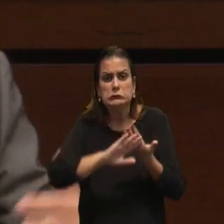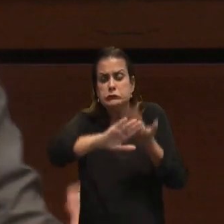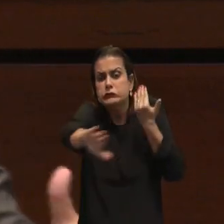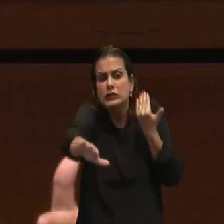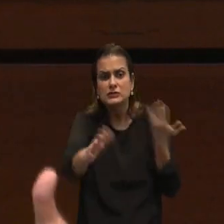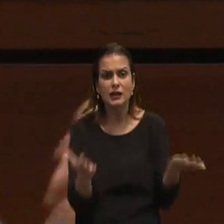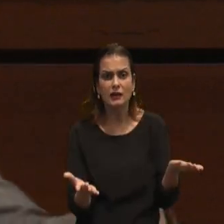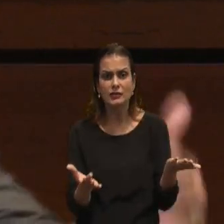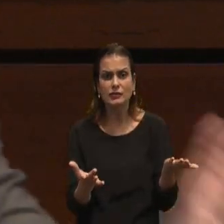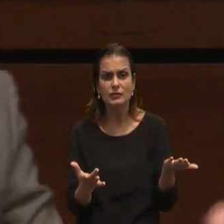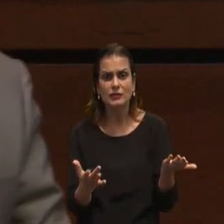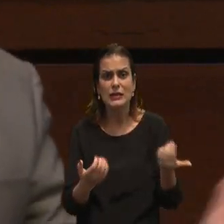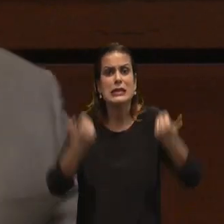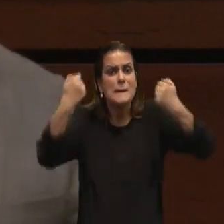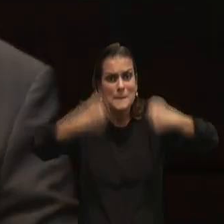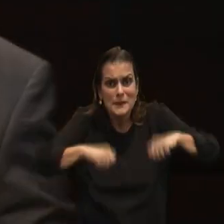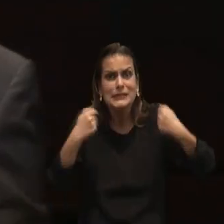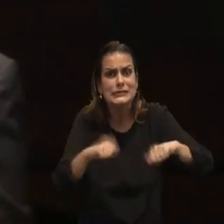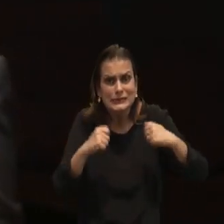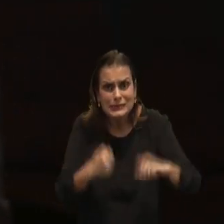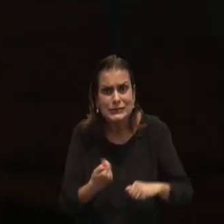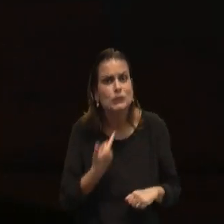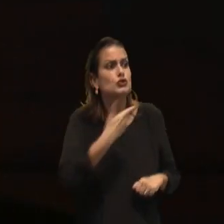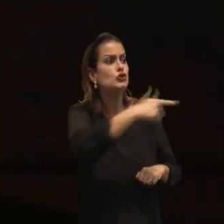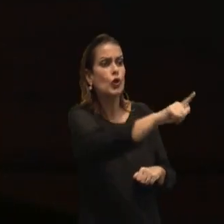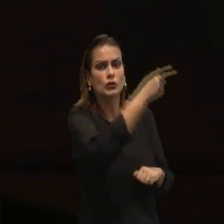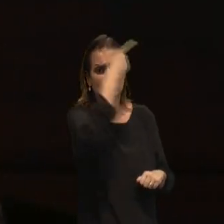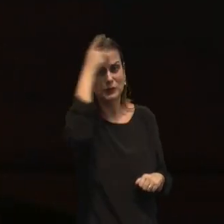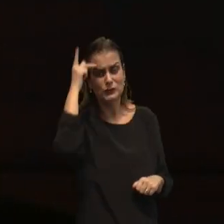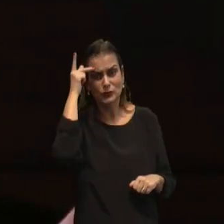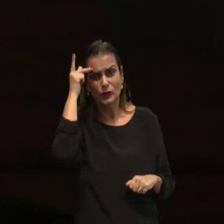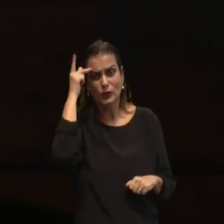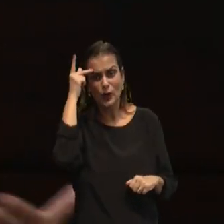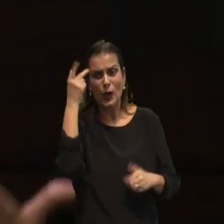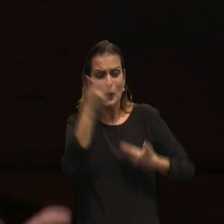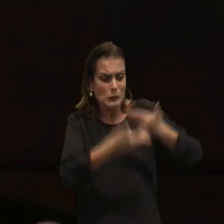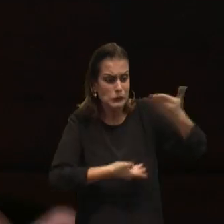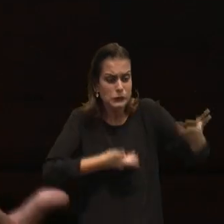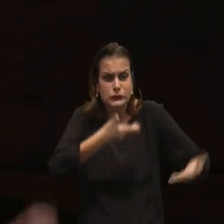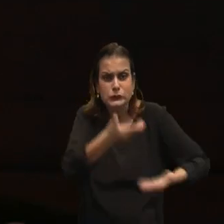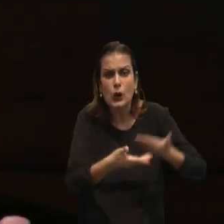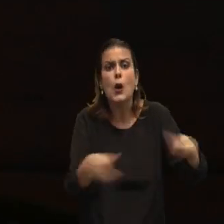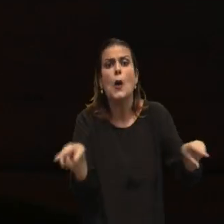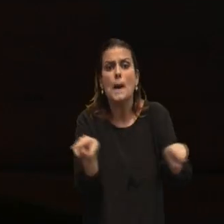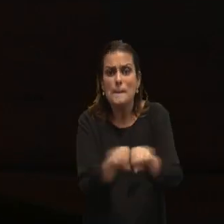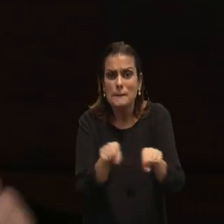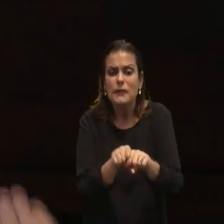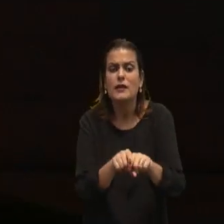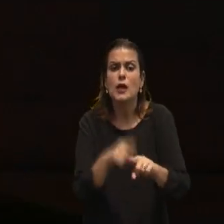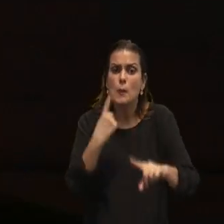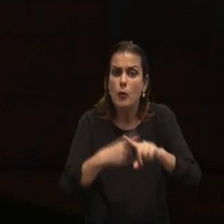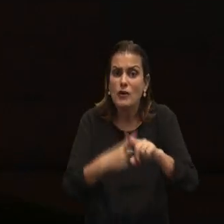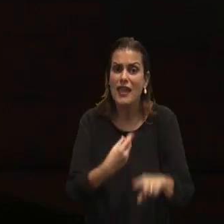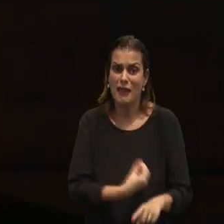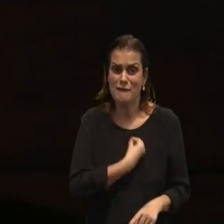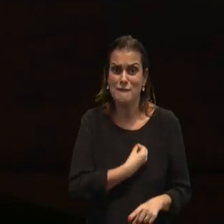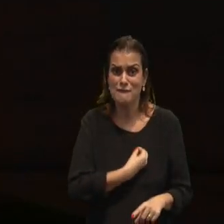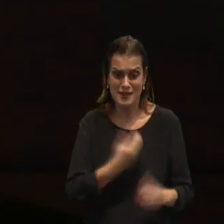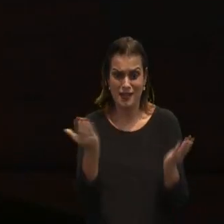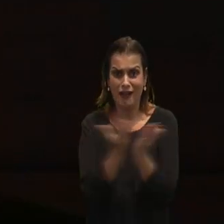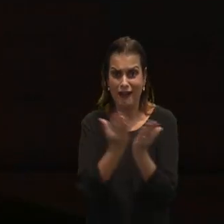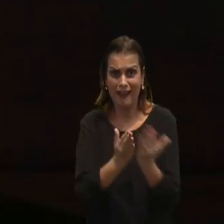há pessoas aqui que dependem umas das outras, porque vida cristã é exatamente isto, vida cristã é